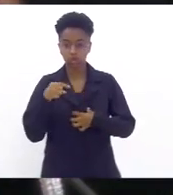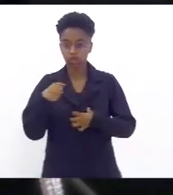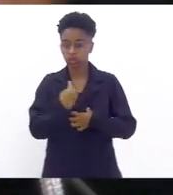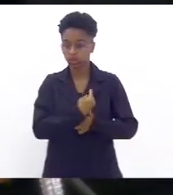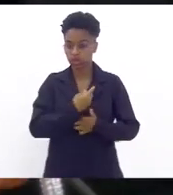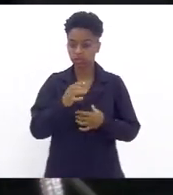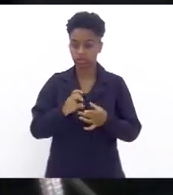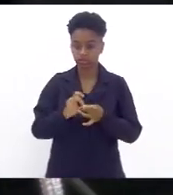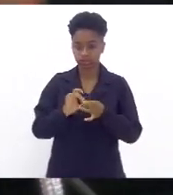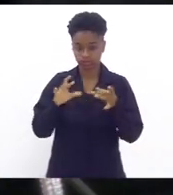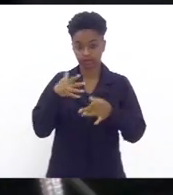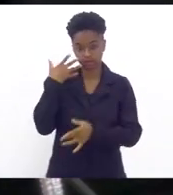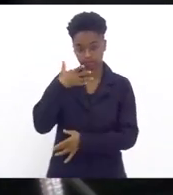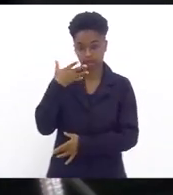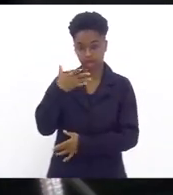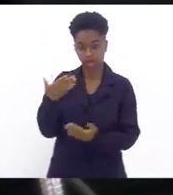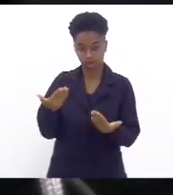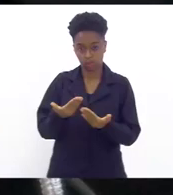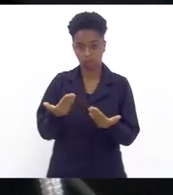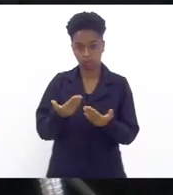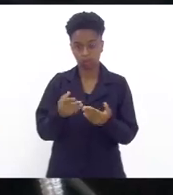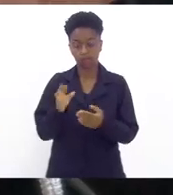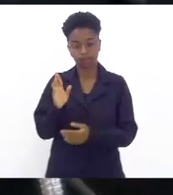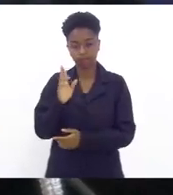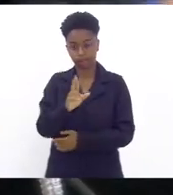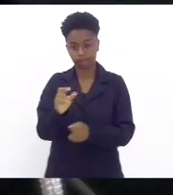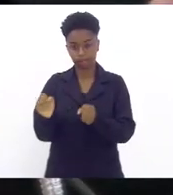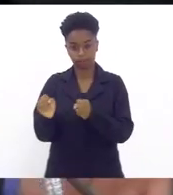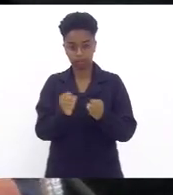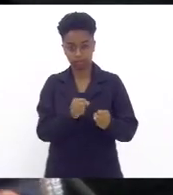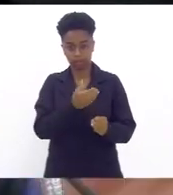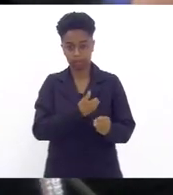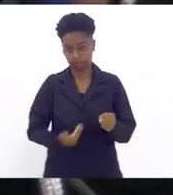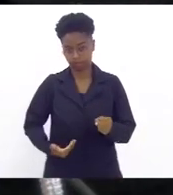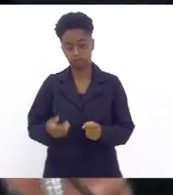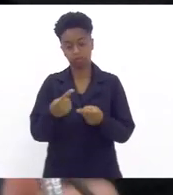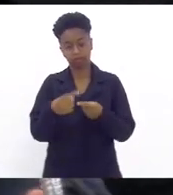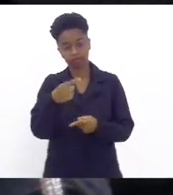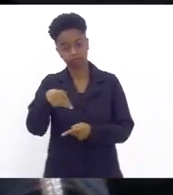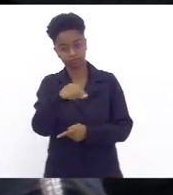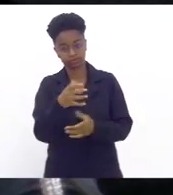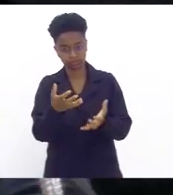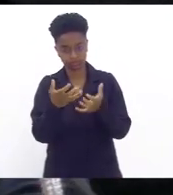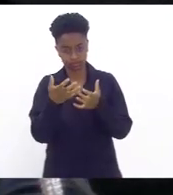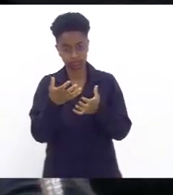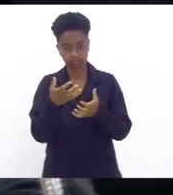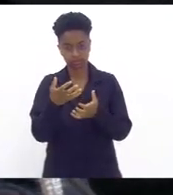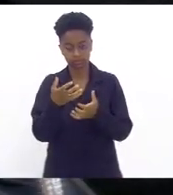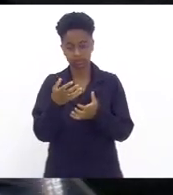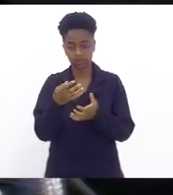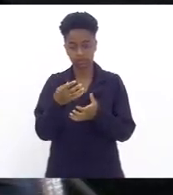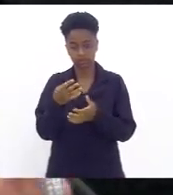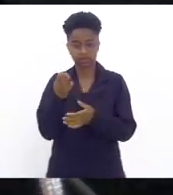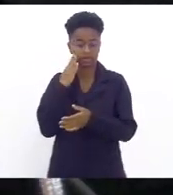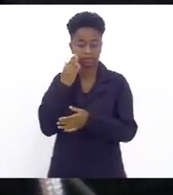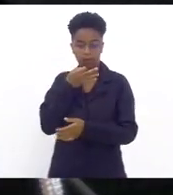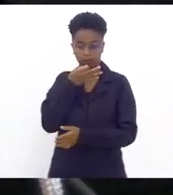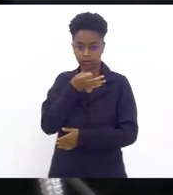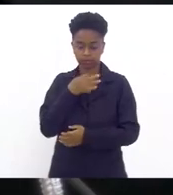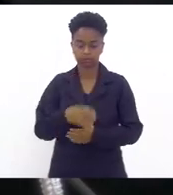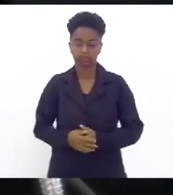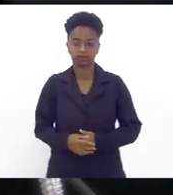logo e a representação do poder público que é quem vocês querem ouvir e depois a gente retorna por favor Leonardo